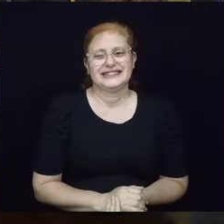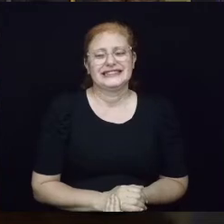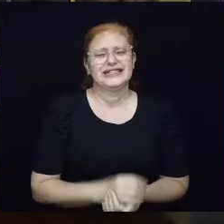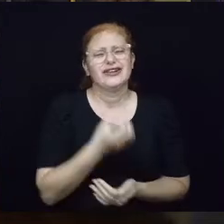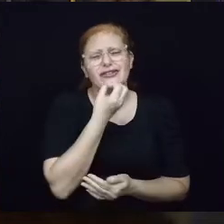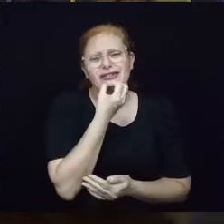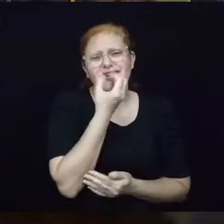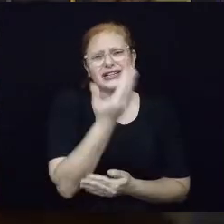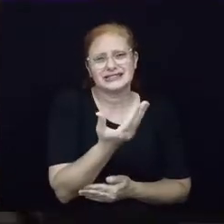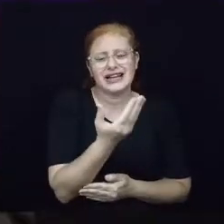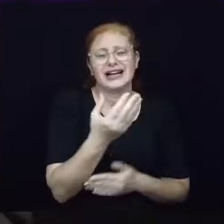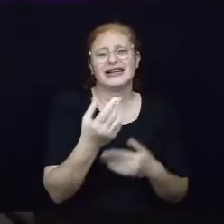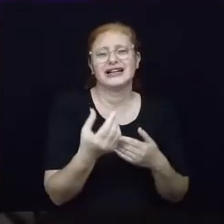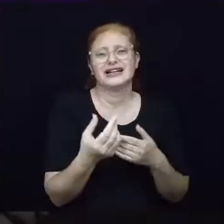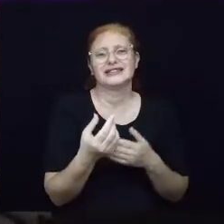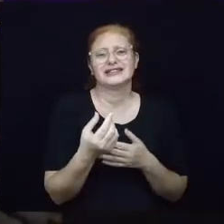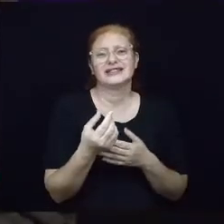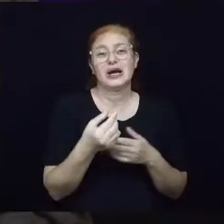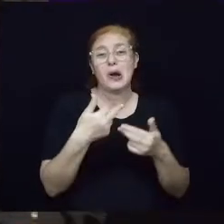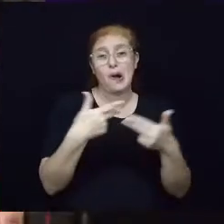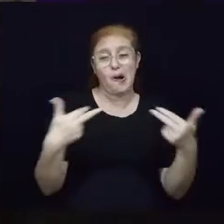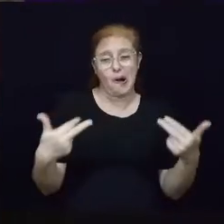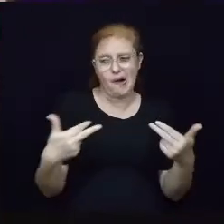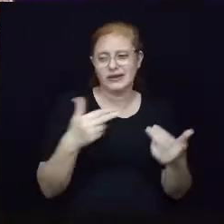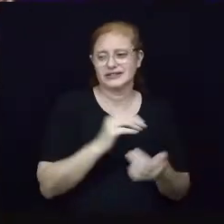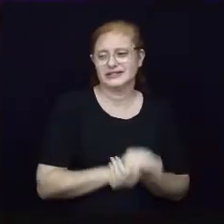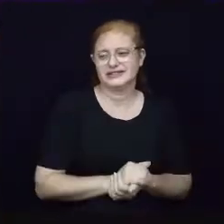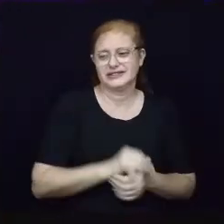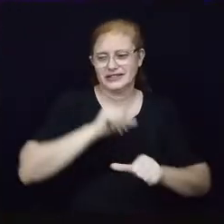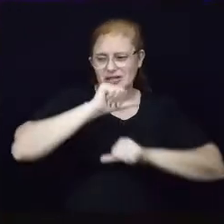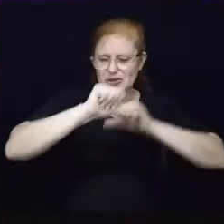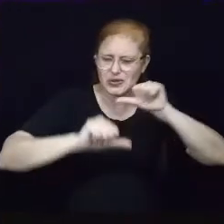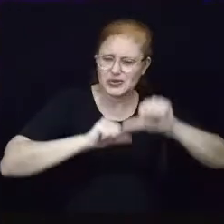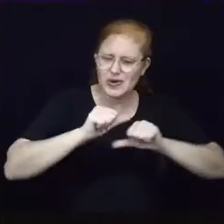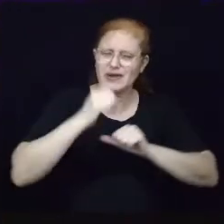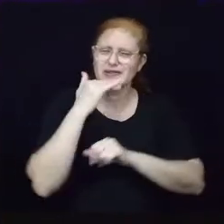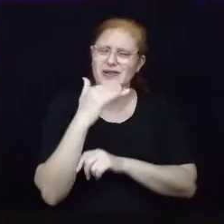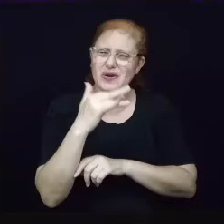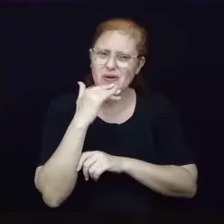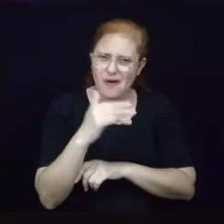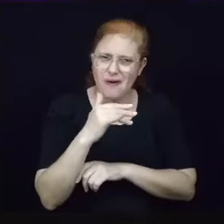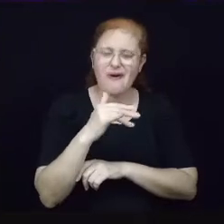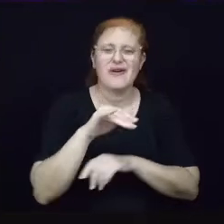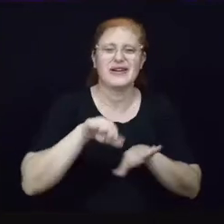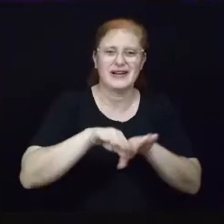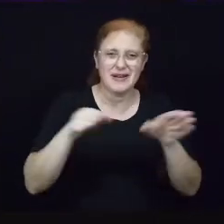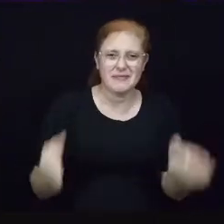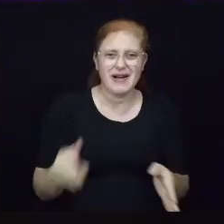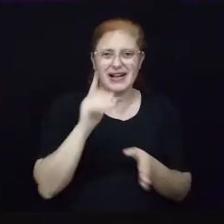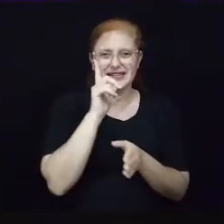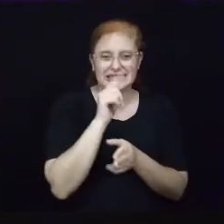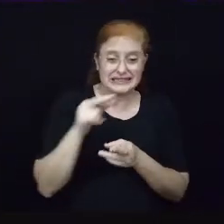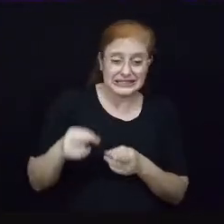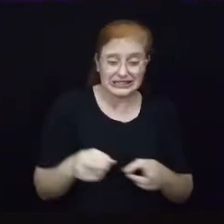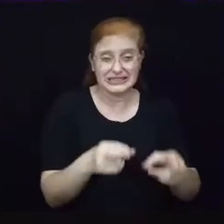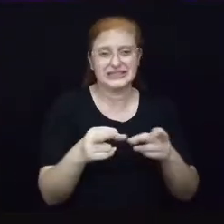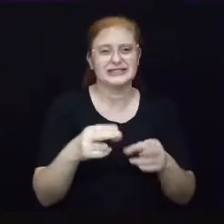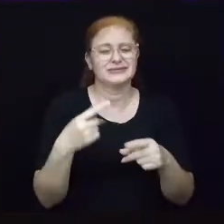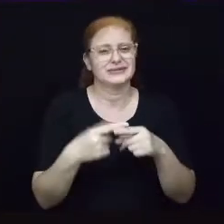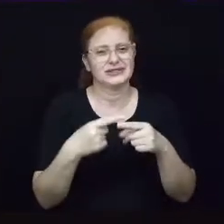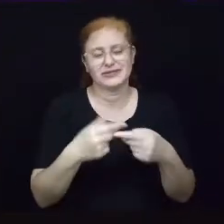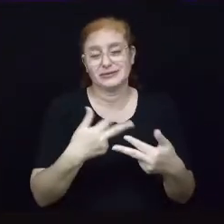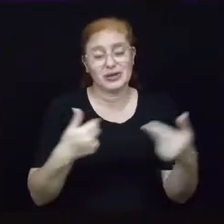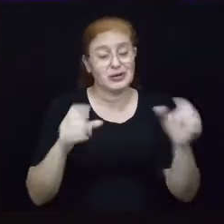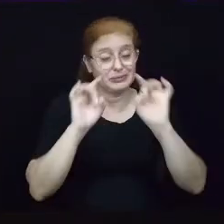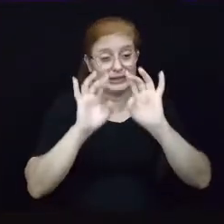Eu vou comentar aqui aquele detalhe da mudança da tonalidade da base do rio, né? Porque é uma coisa